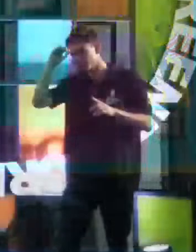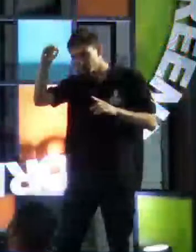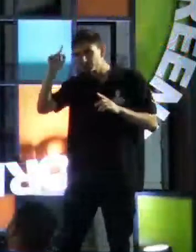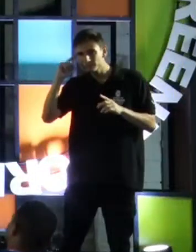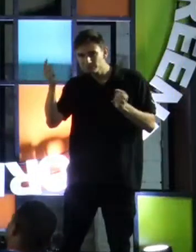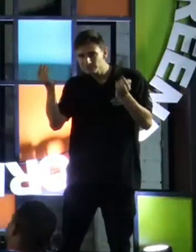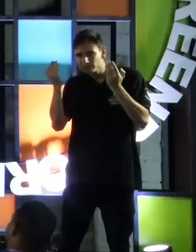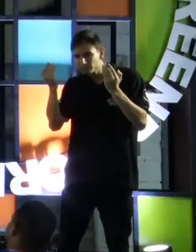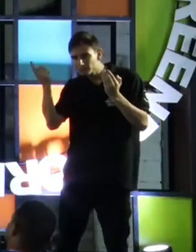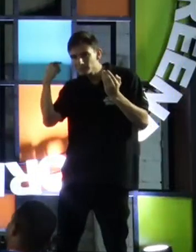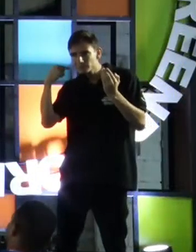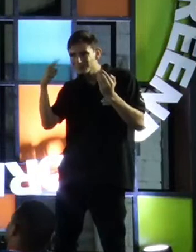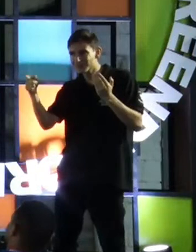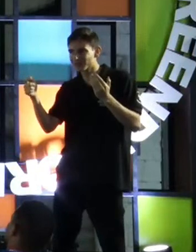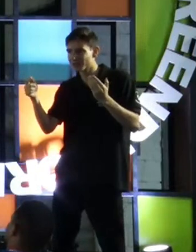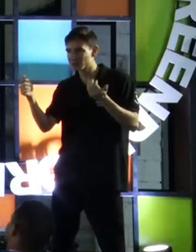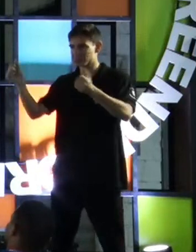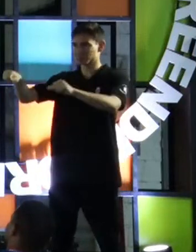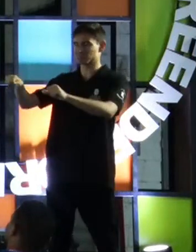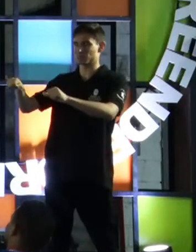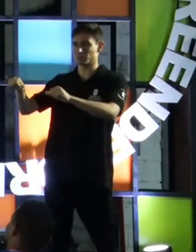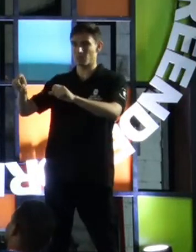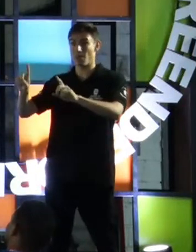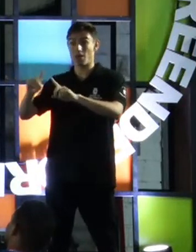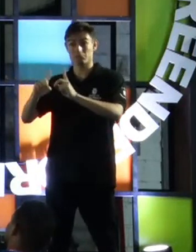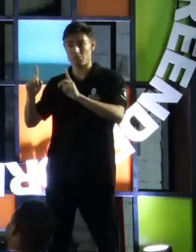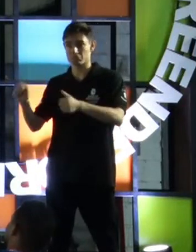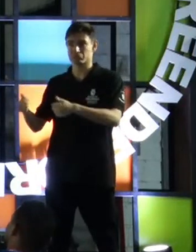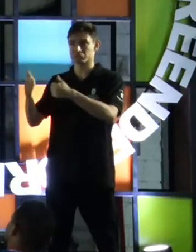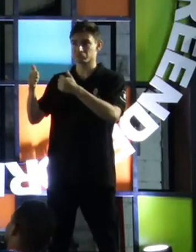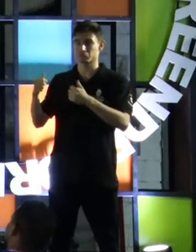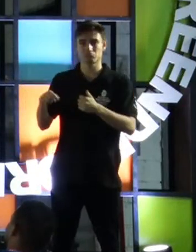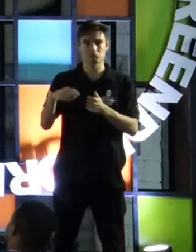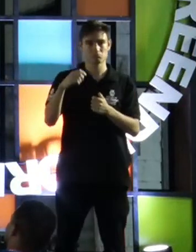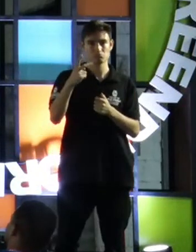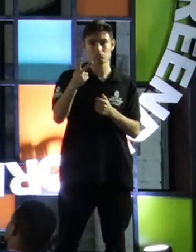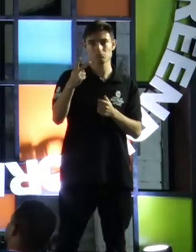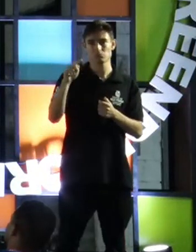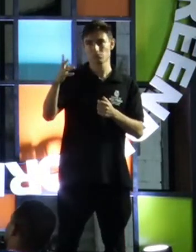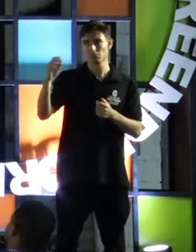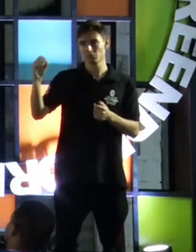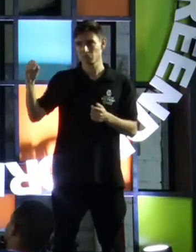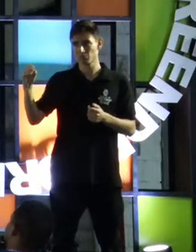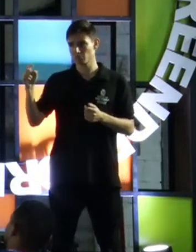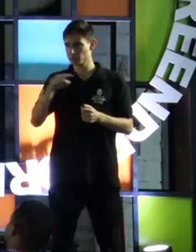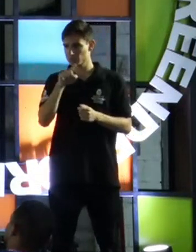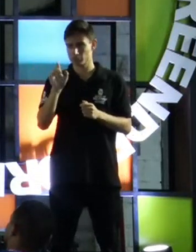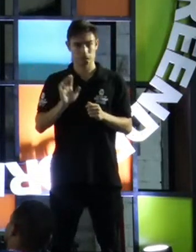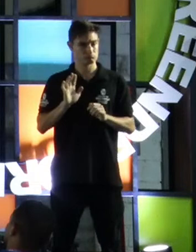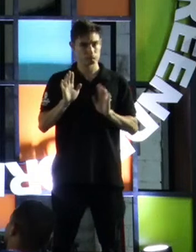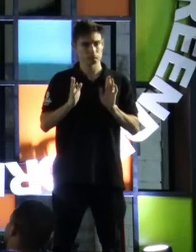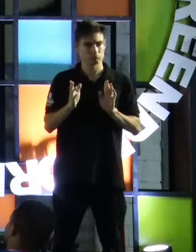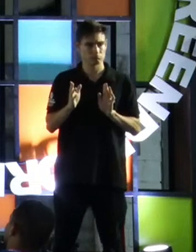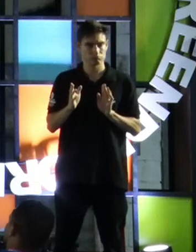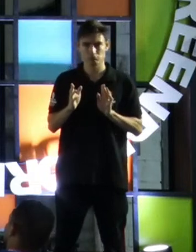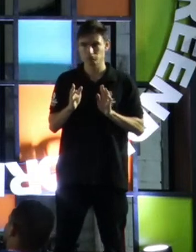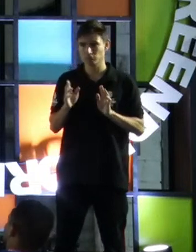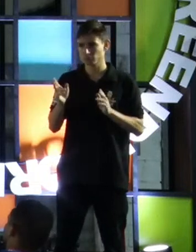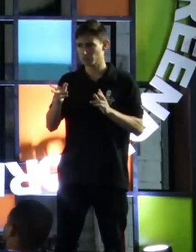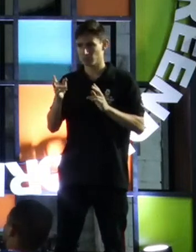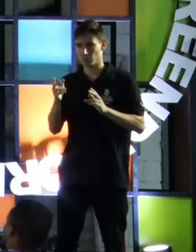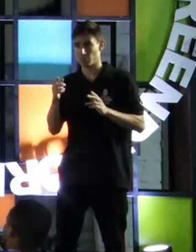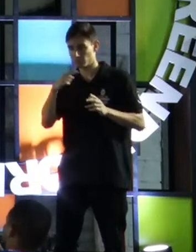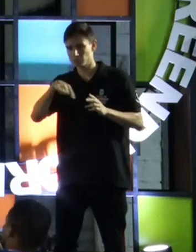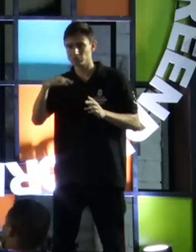acha que vai ser um e não vai. Só tem 2.400 no mundo e vai ser alguém que está aqui, por acaso. Eu não quero ser pessimista, não.